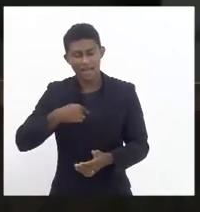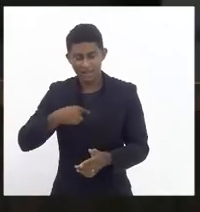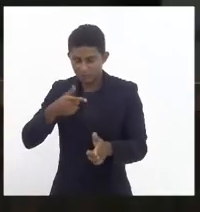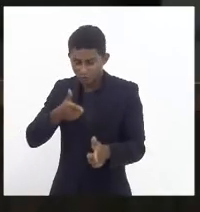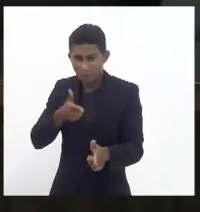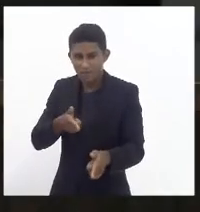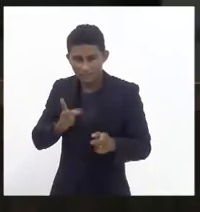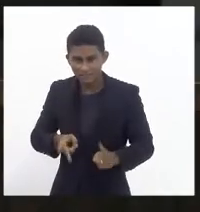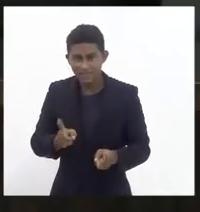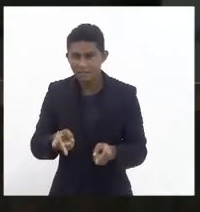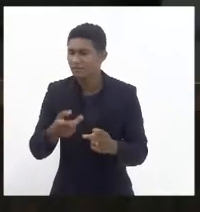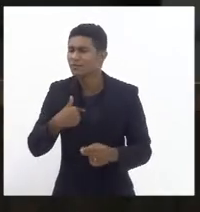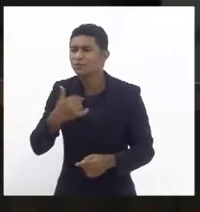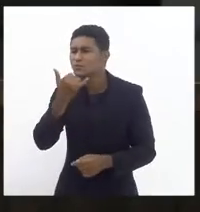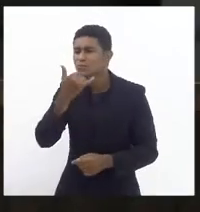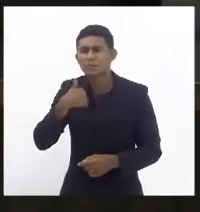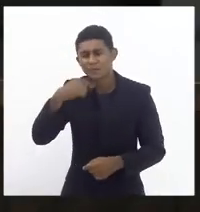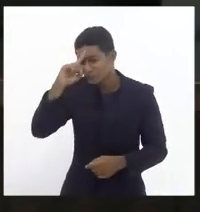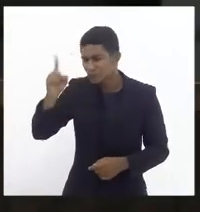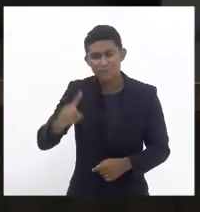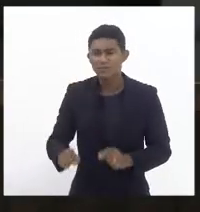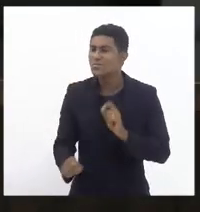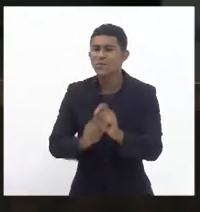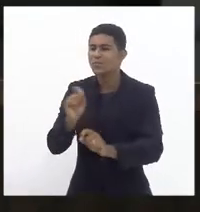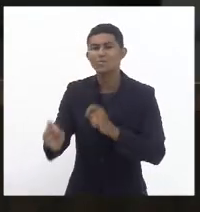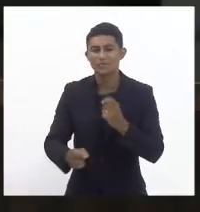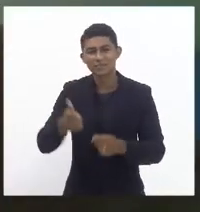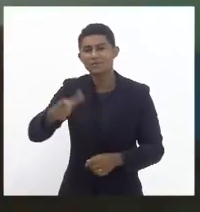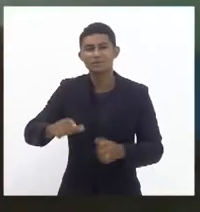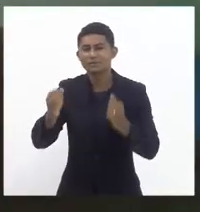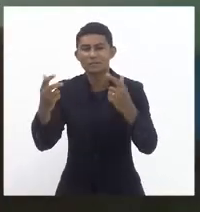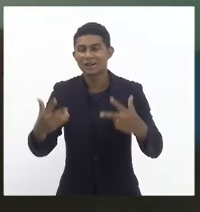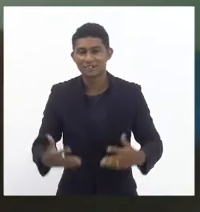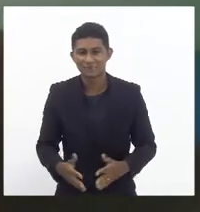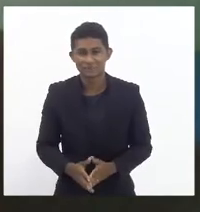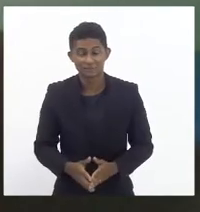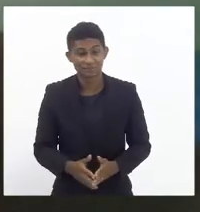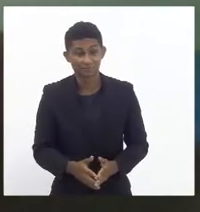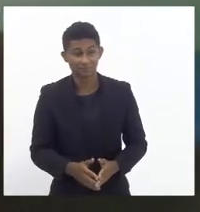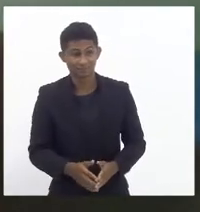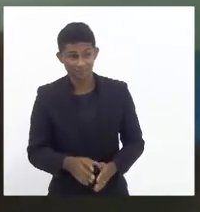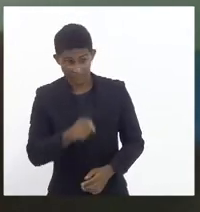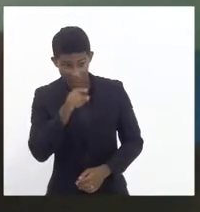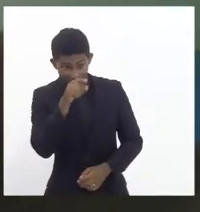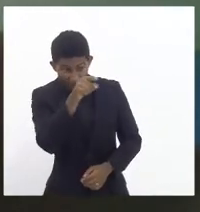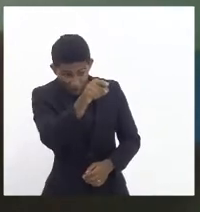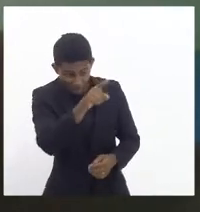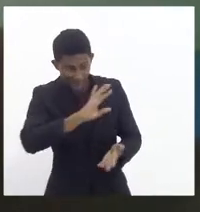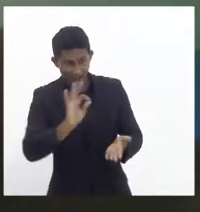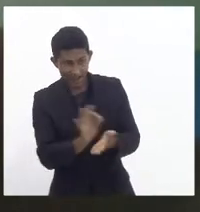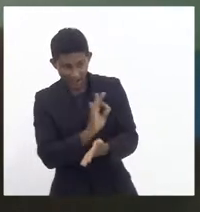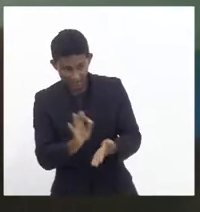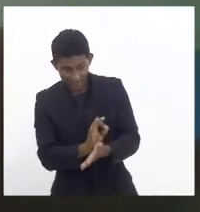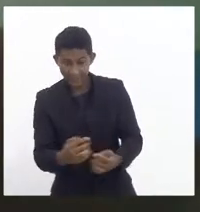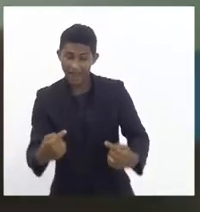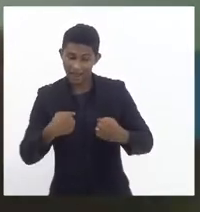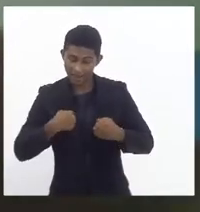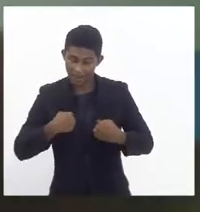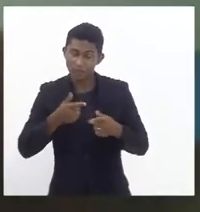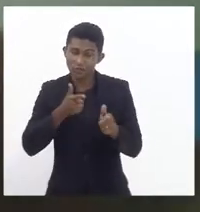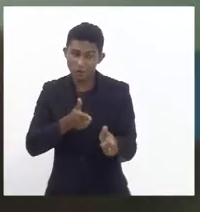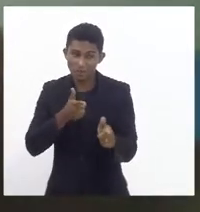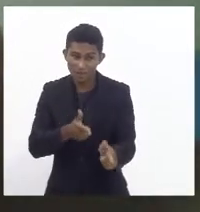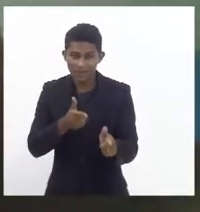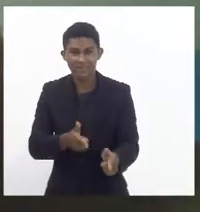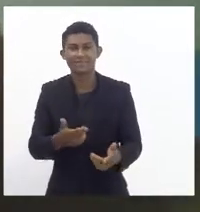eu não entendi como é o Siciliano na caneta e Bernardo